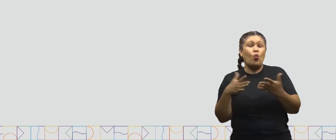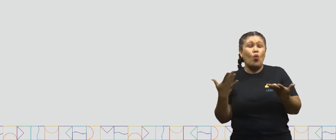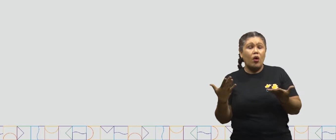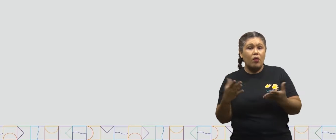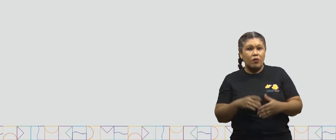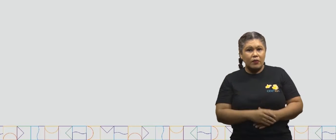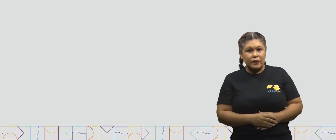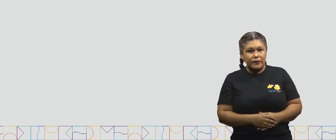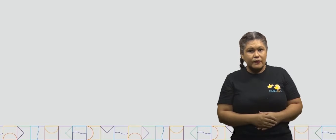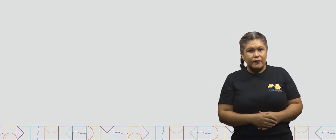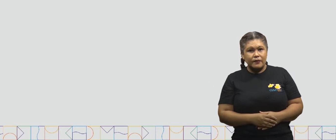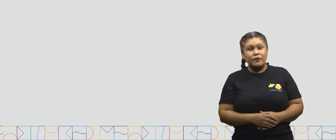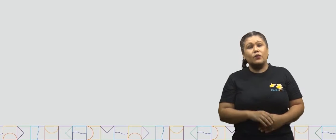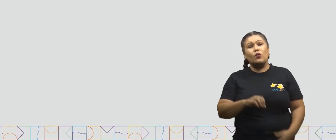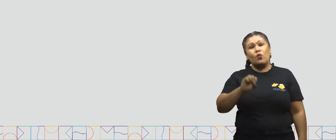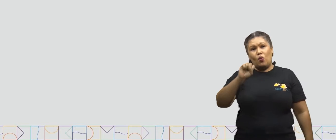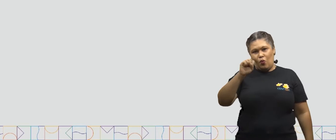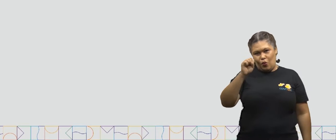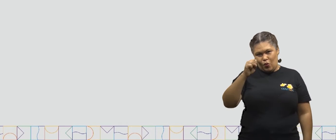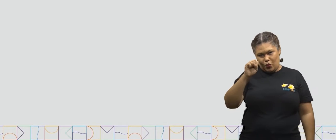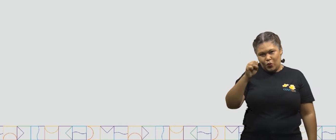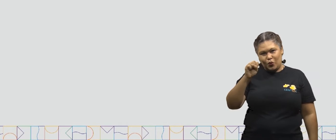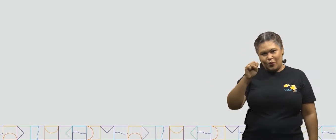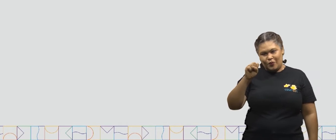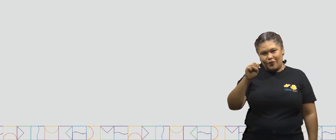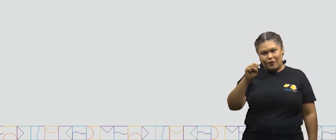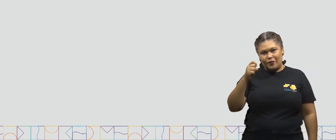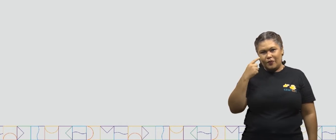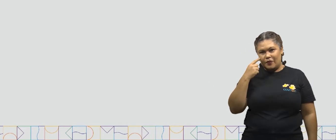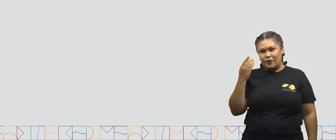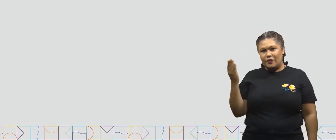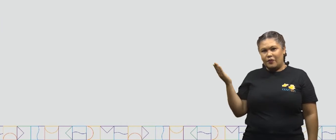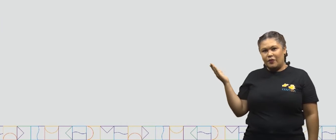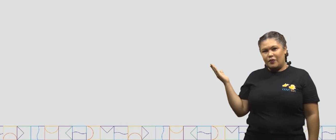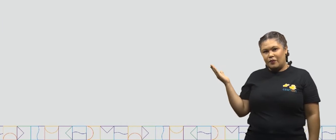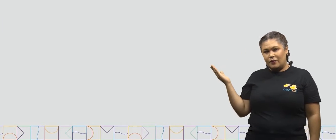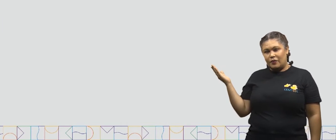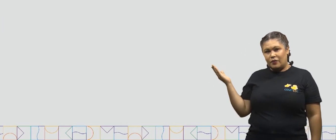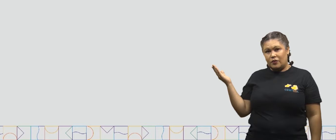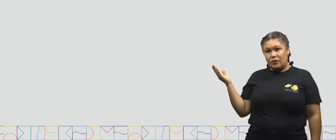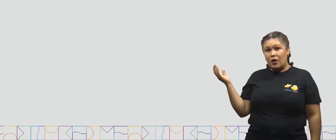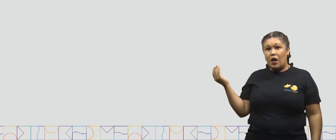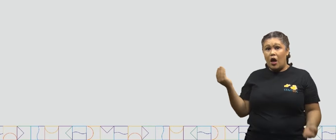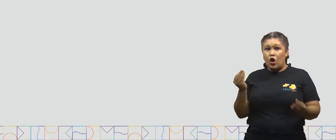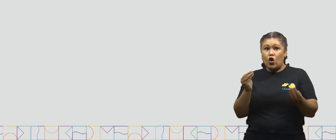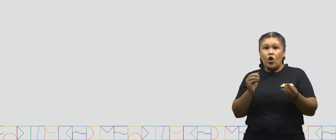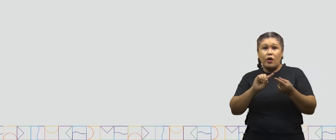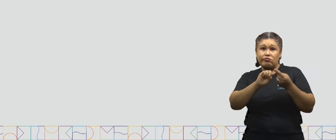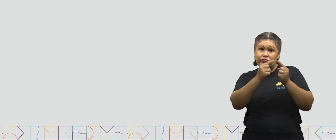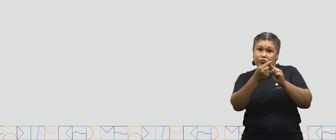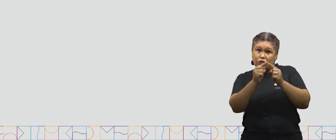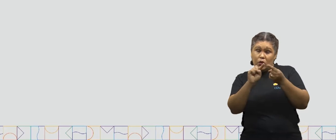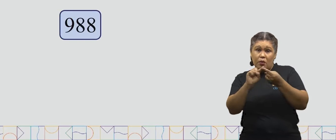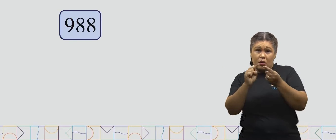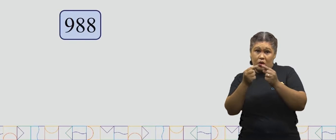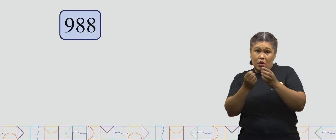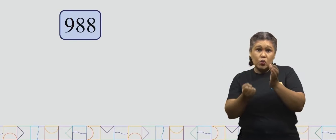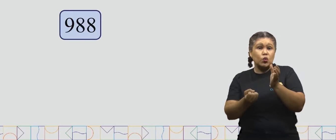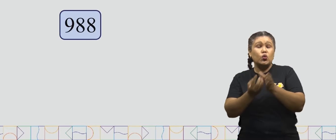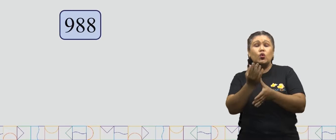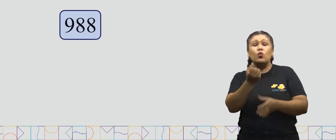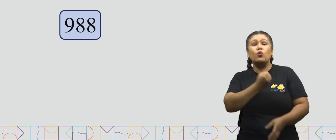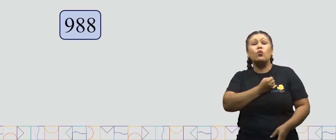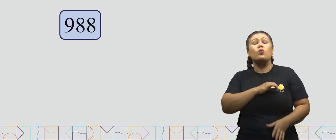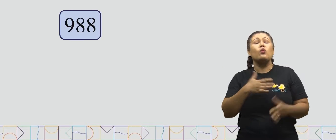olha só, nós vamos riscar um 8 e mais um 8, formando assim o